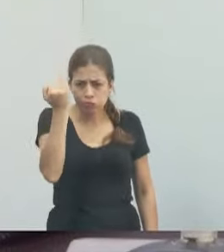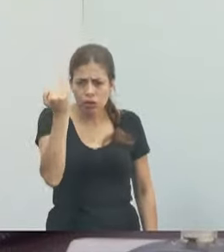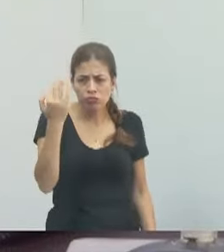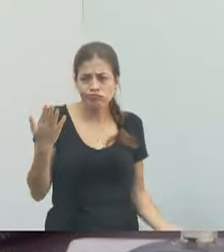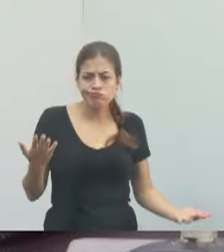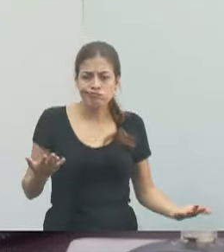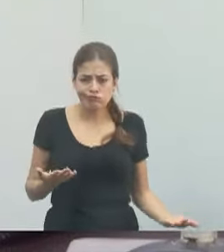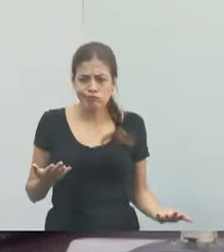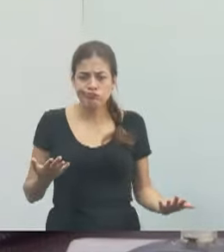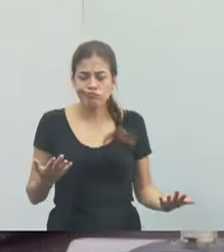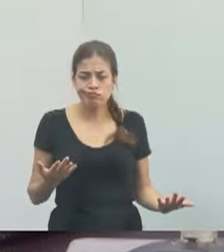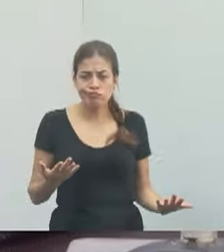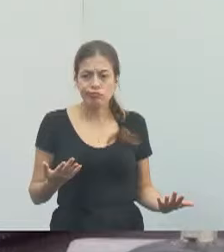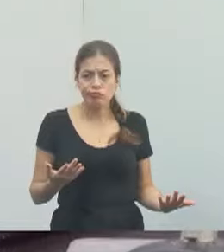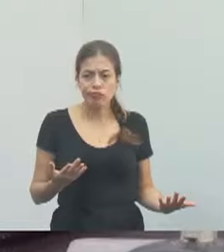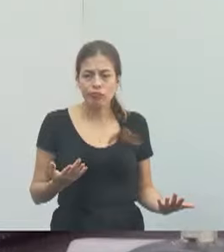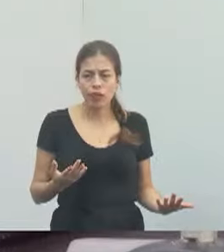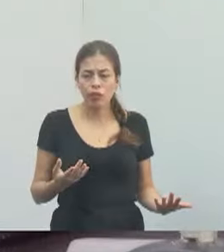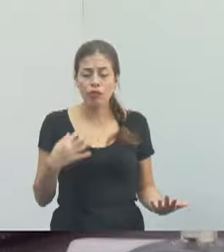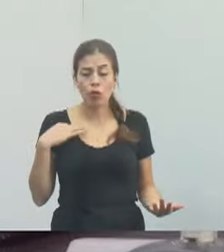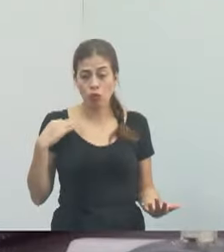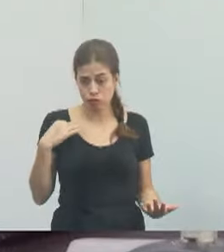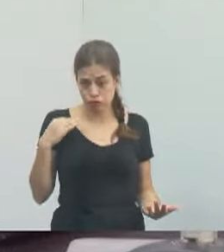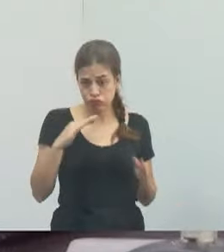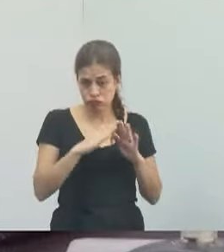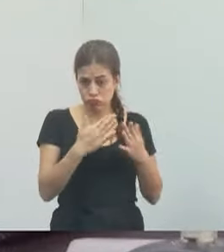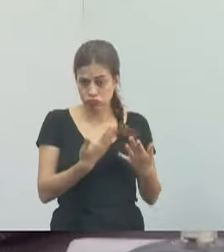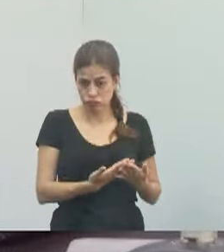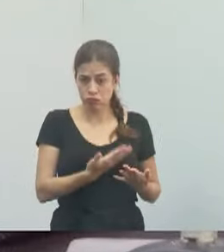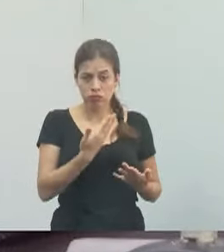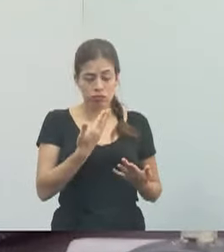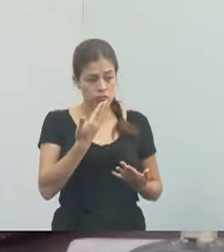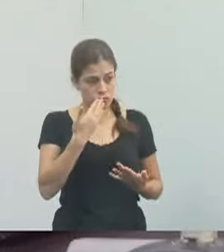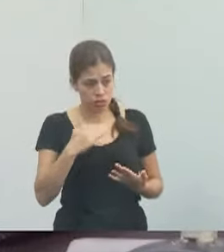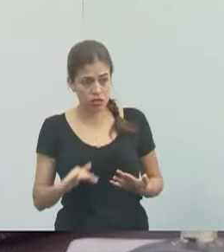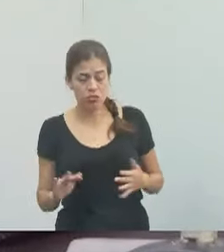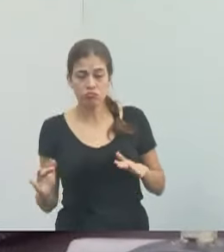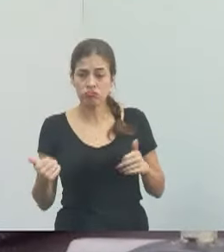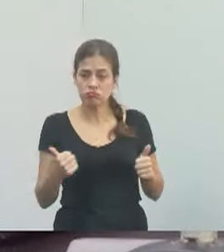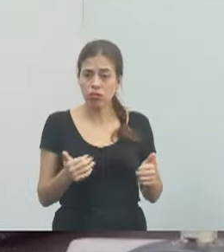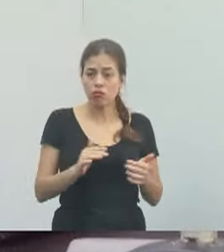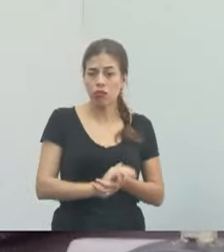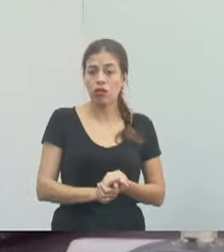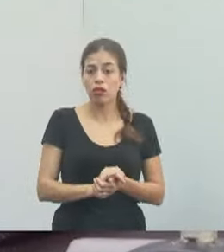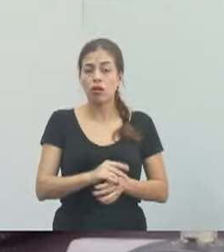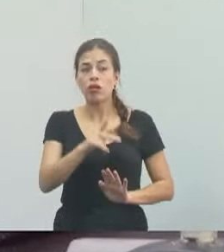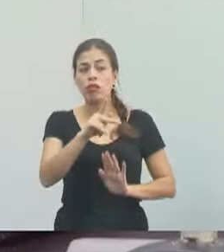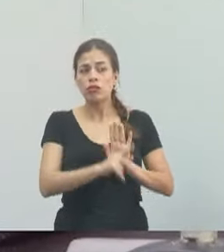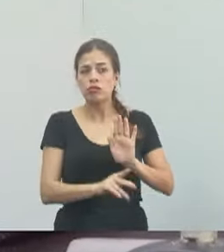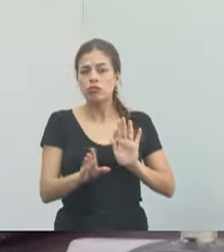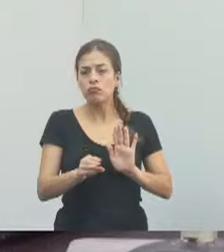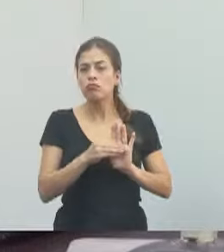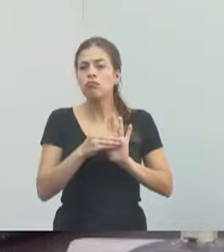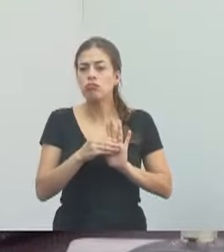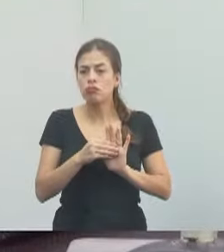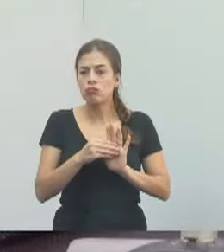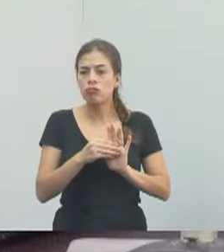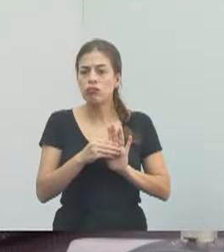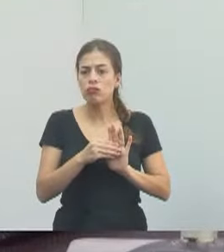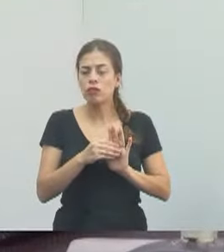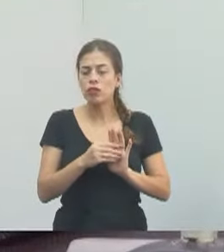o fornecimento dos uniformes à nossas crianças esse projeto foi implementado na gestão do